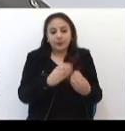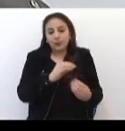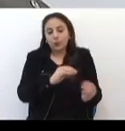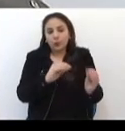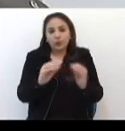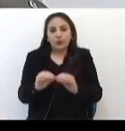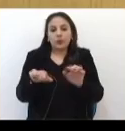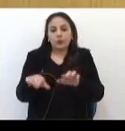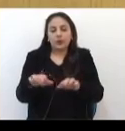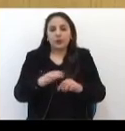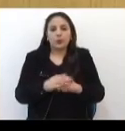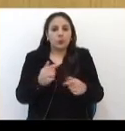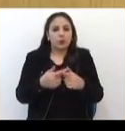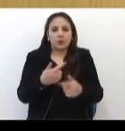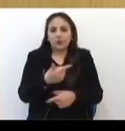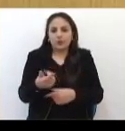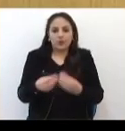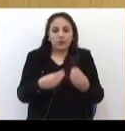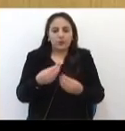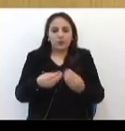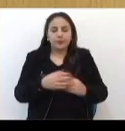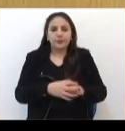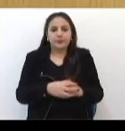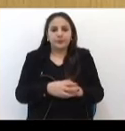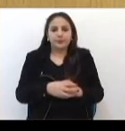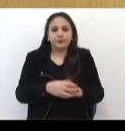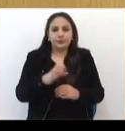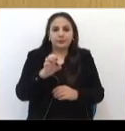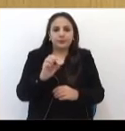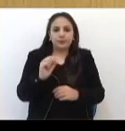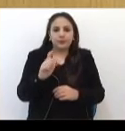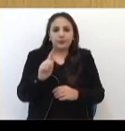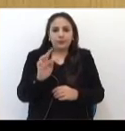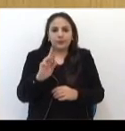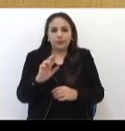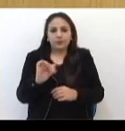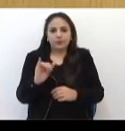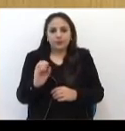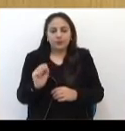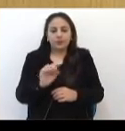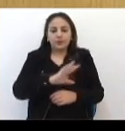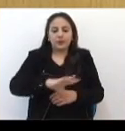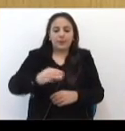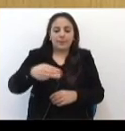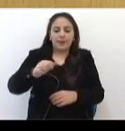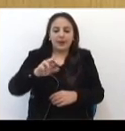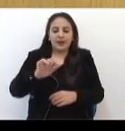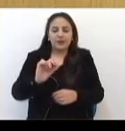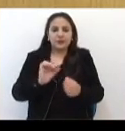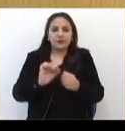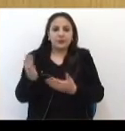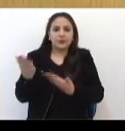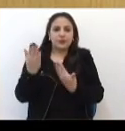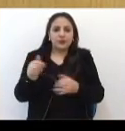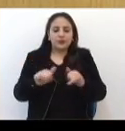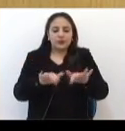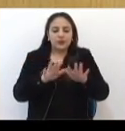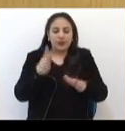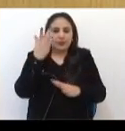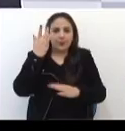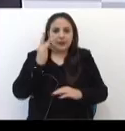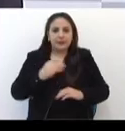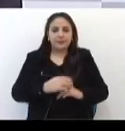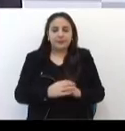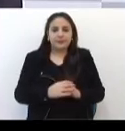porque não tem outro recurso. Escoteiros maragatos serão homenageados pelo Parlamento Municipal em sessão solene